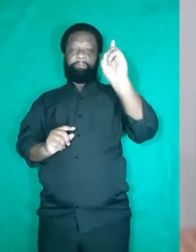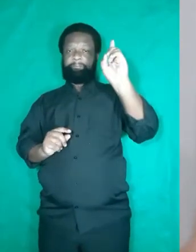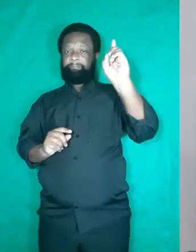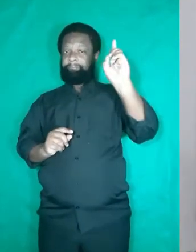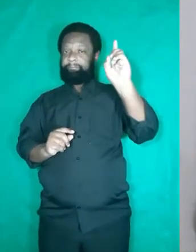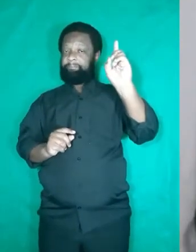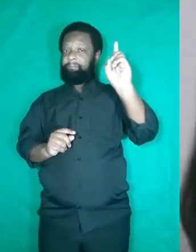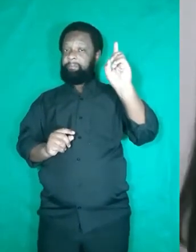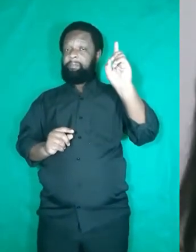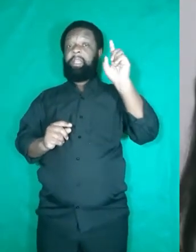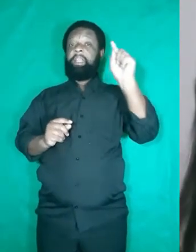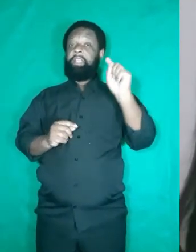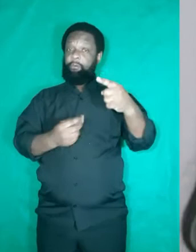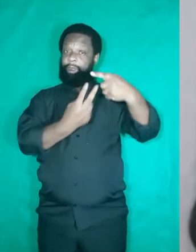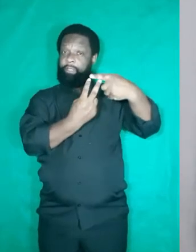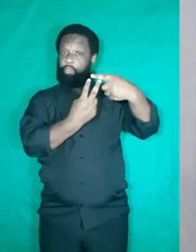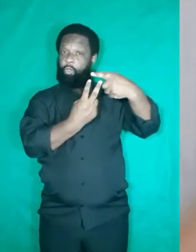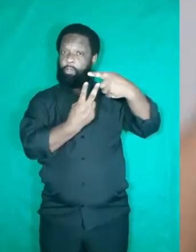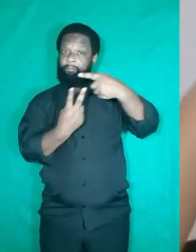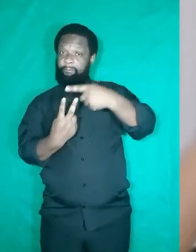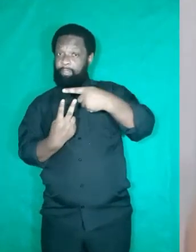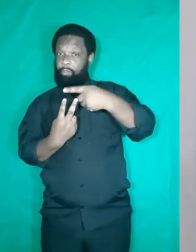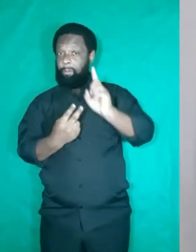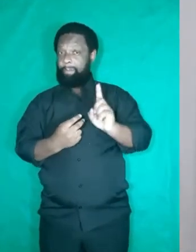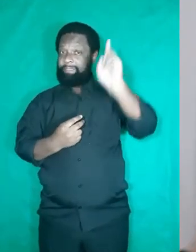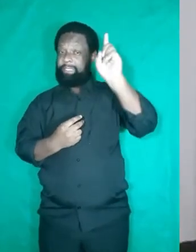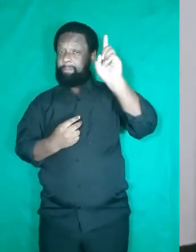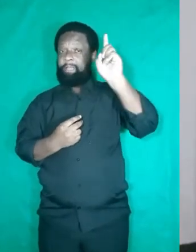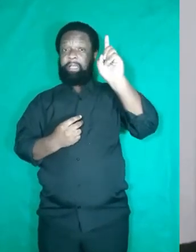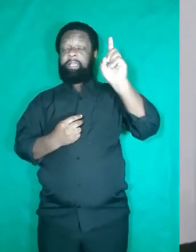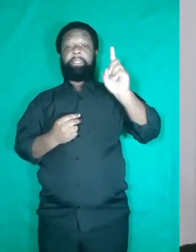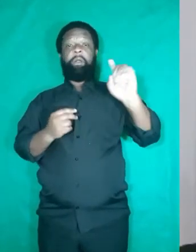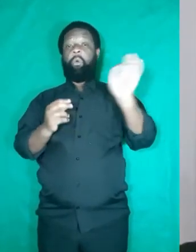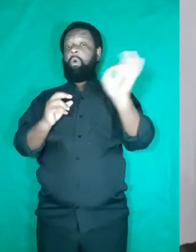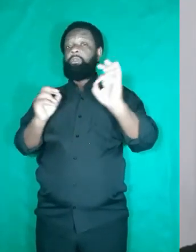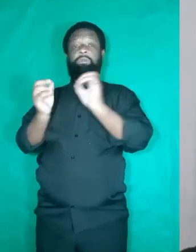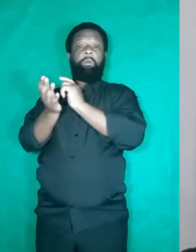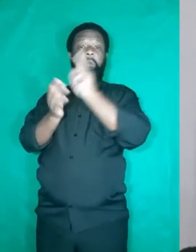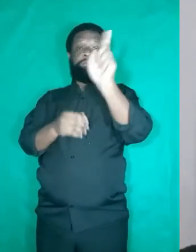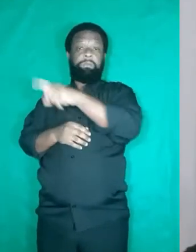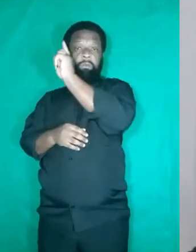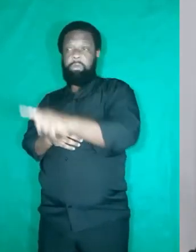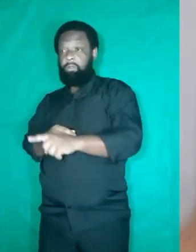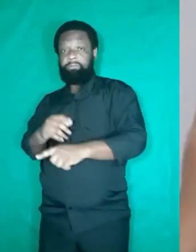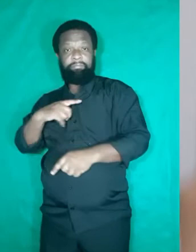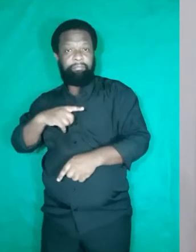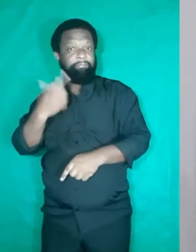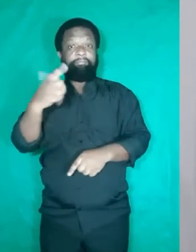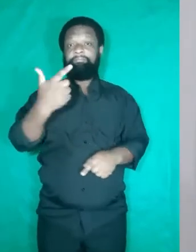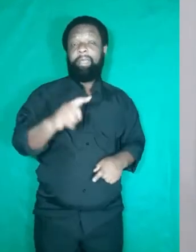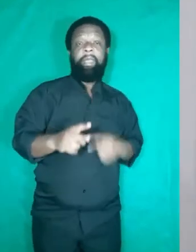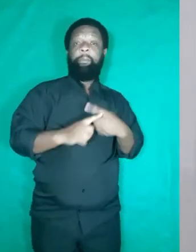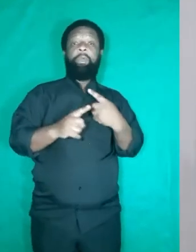cima. E esse vetor que está apontando para cima, ele não se anula com nenhum outro, porque não tem nenhum